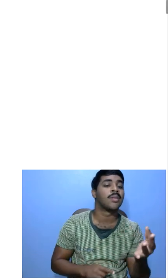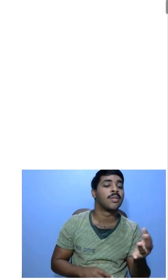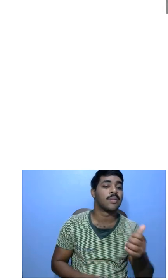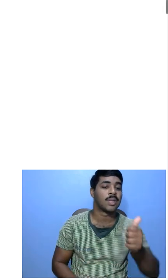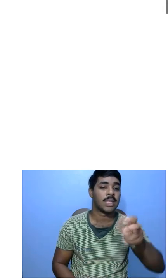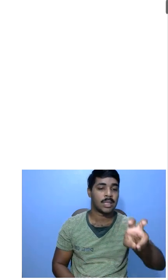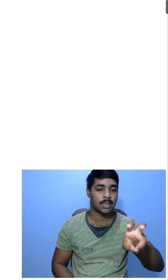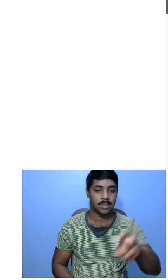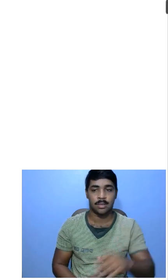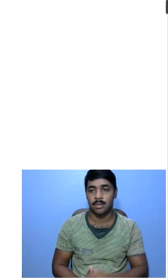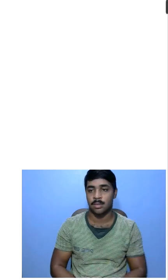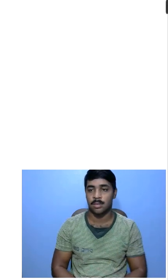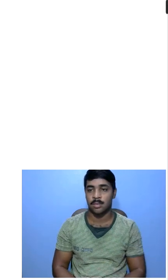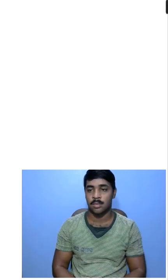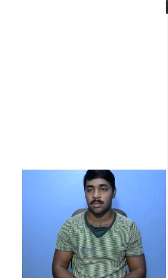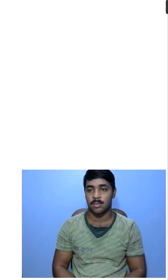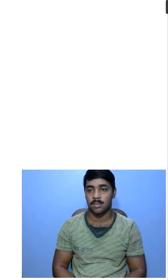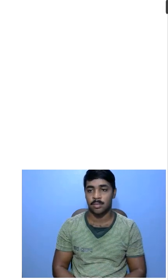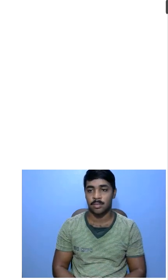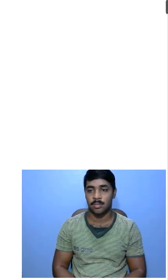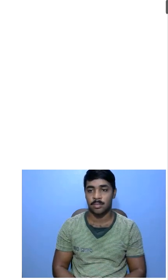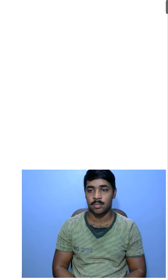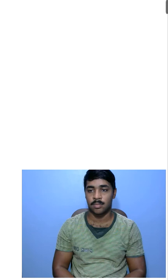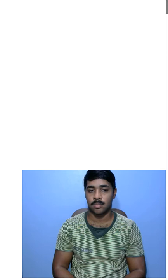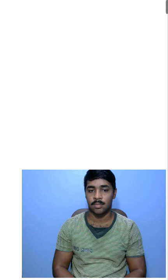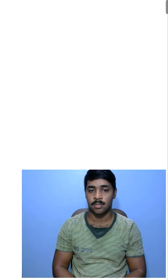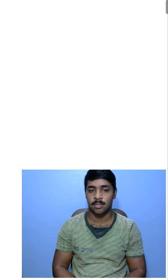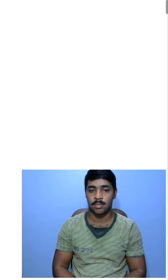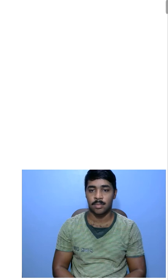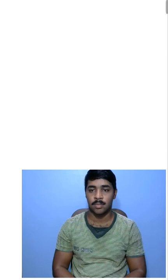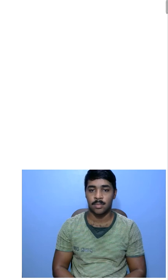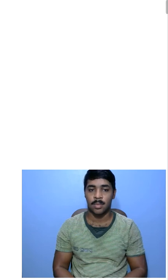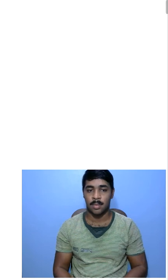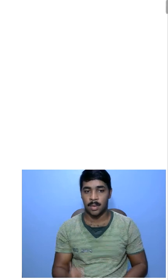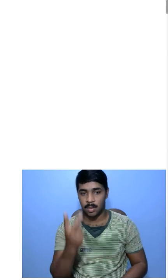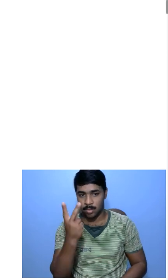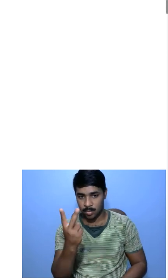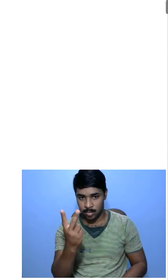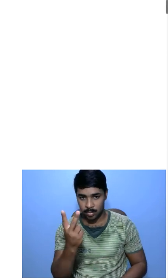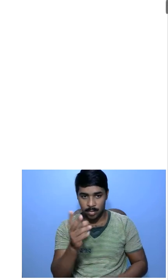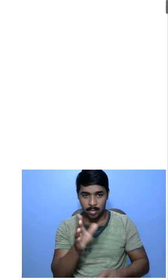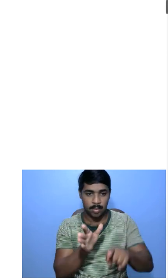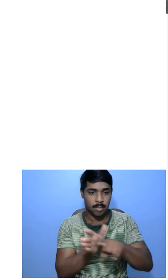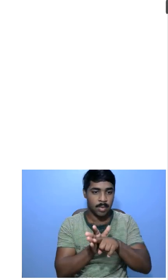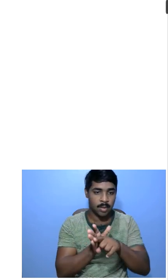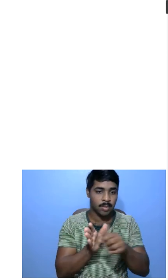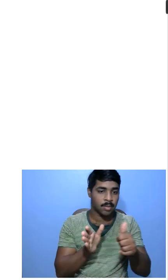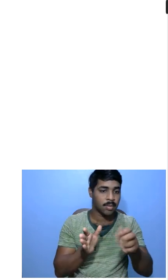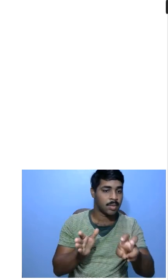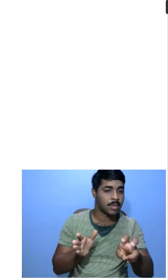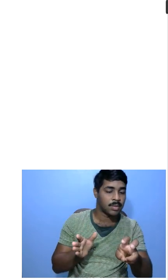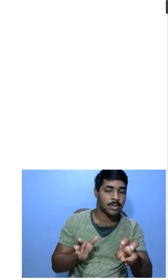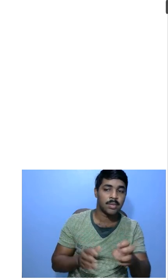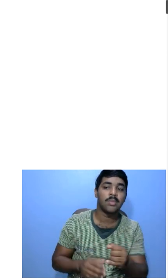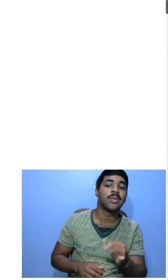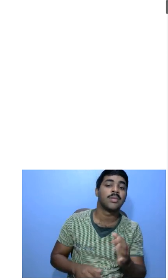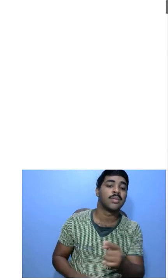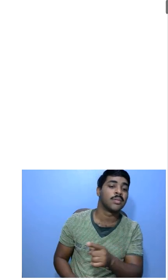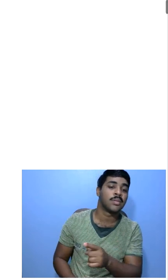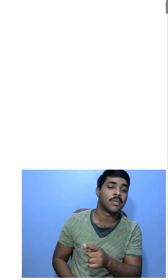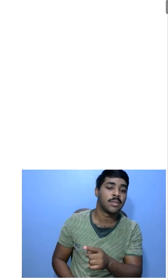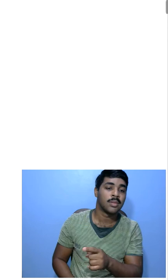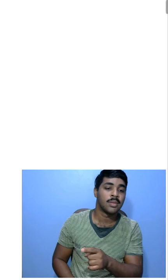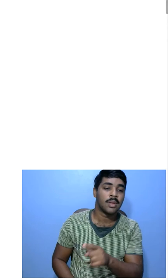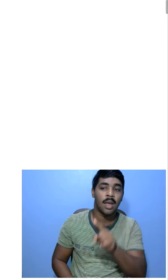colocar menos 15. Agora, quanto é 2 menos 15, né? 2 menos 15 ficaria